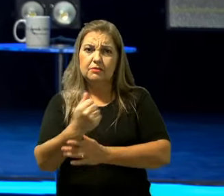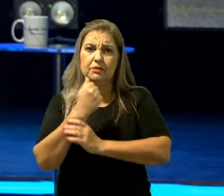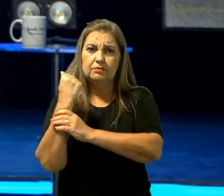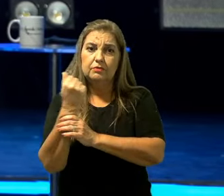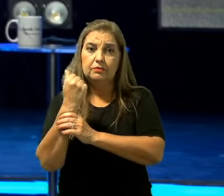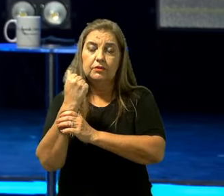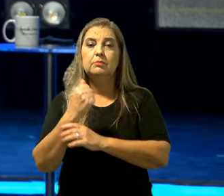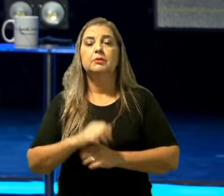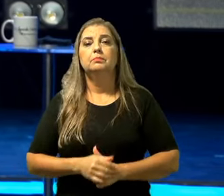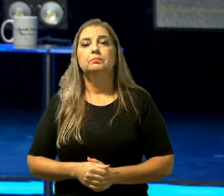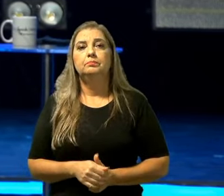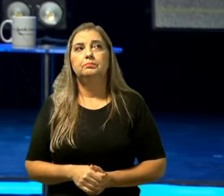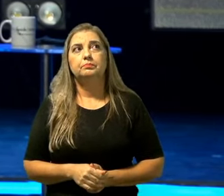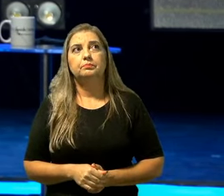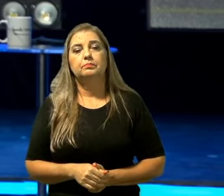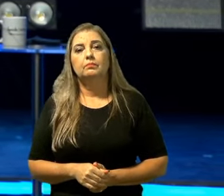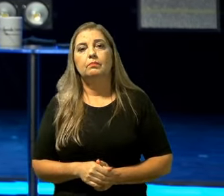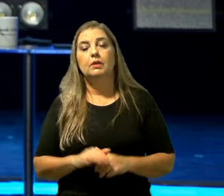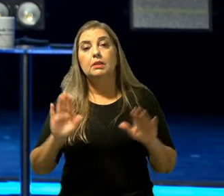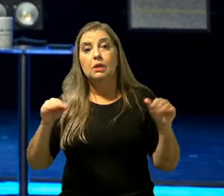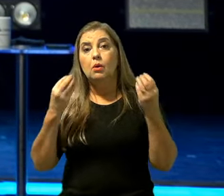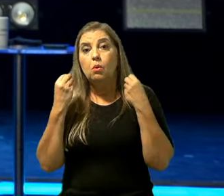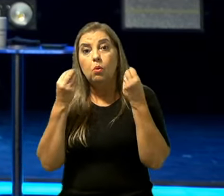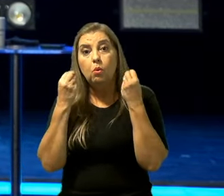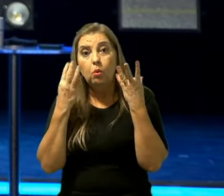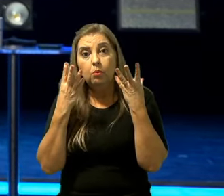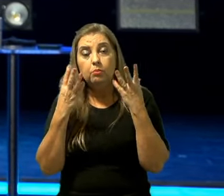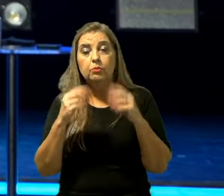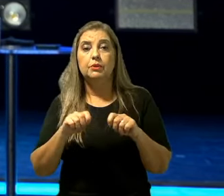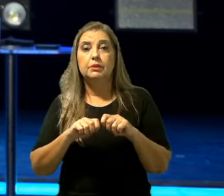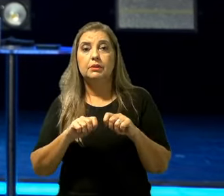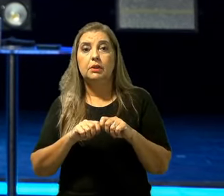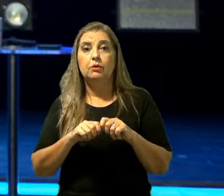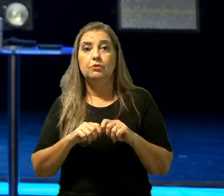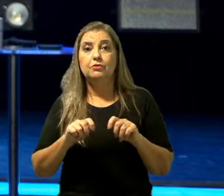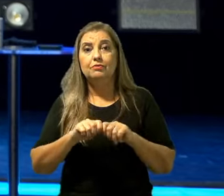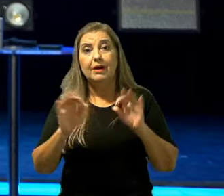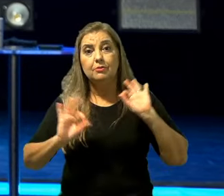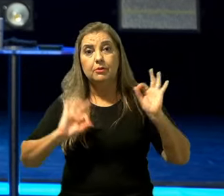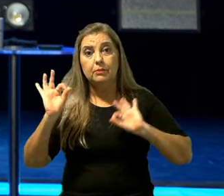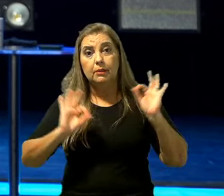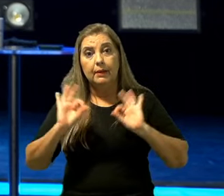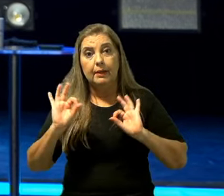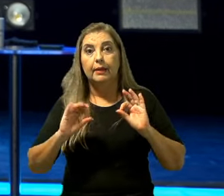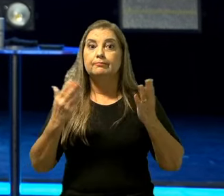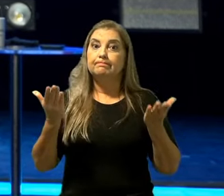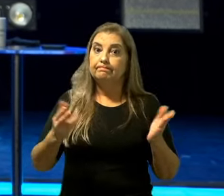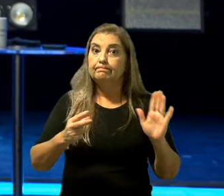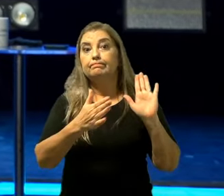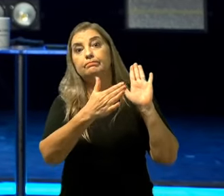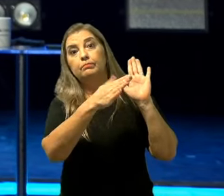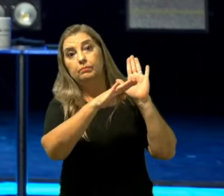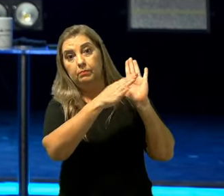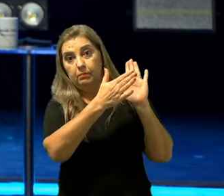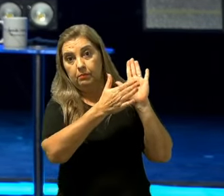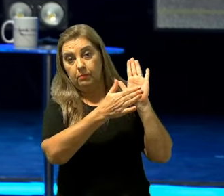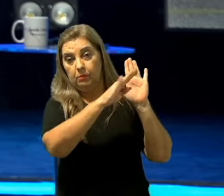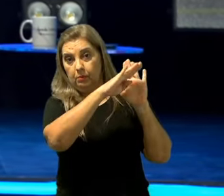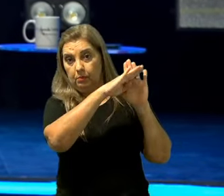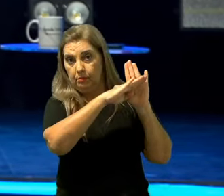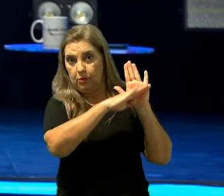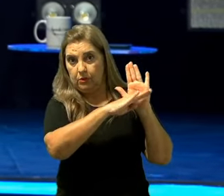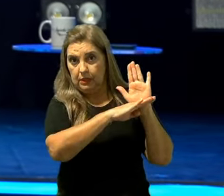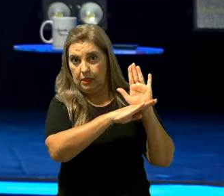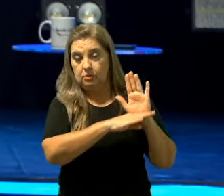permaneça. Então, como é que Deus faz para nos preparar? Processos. Frase